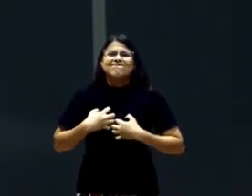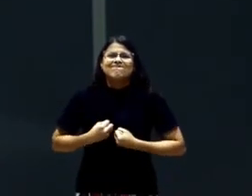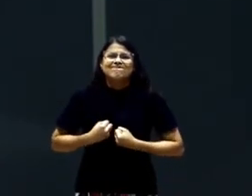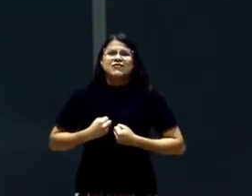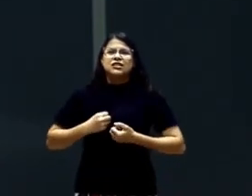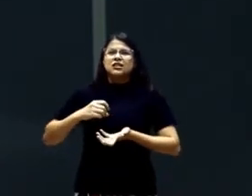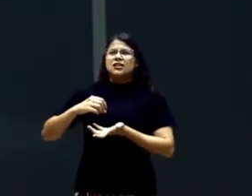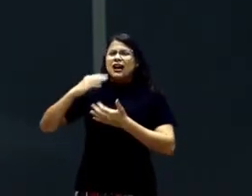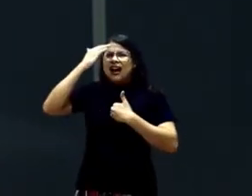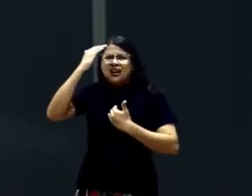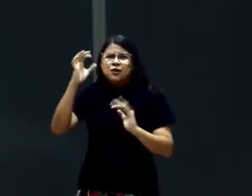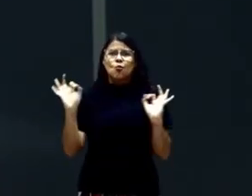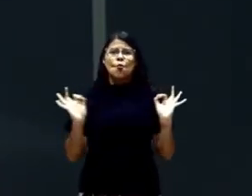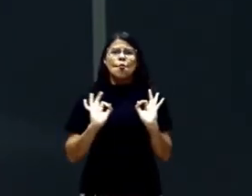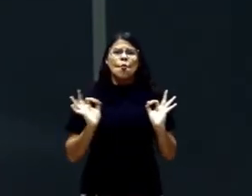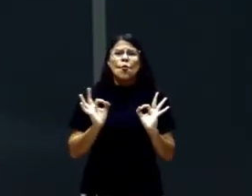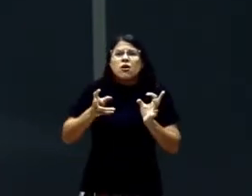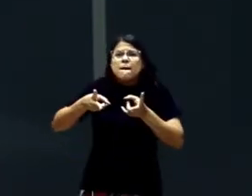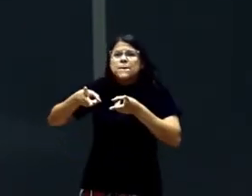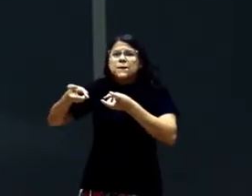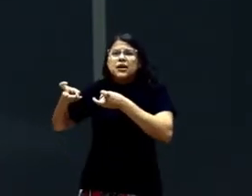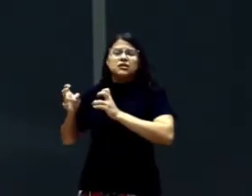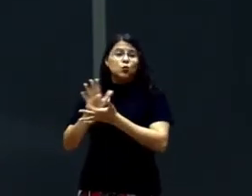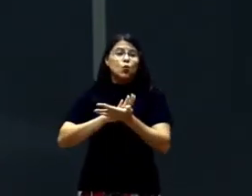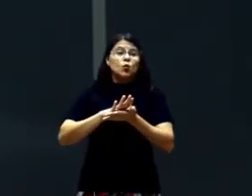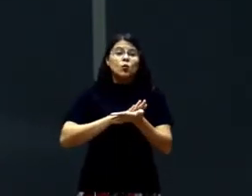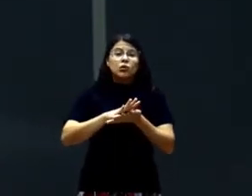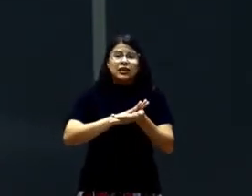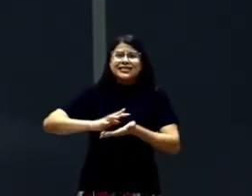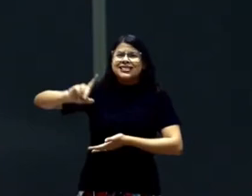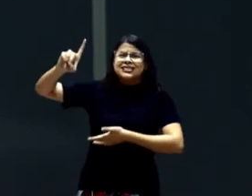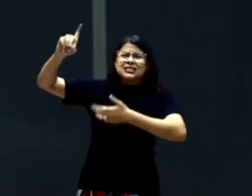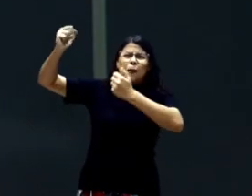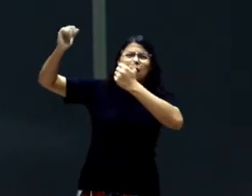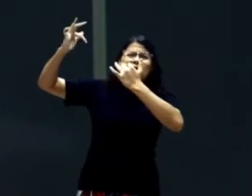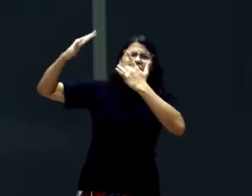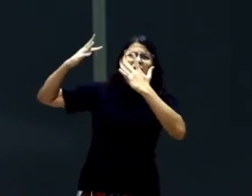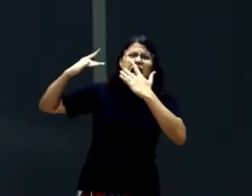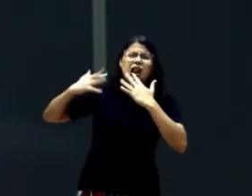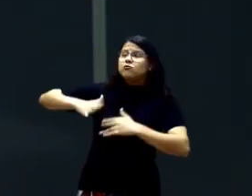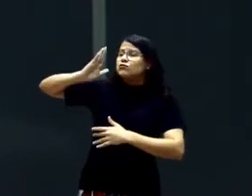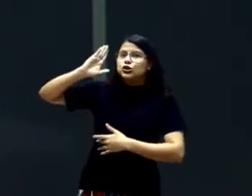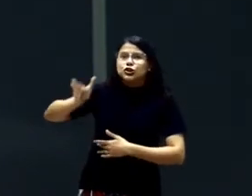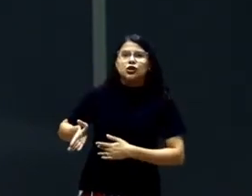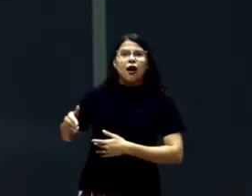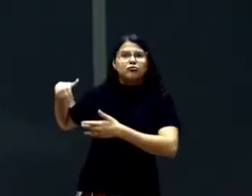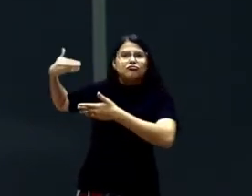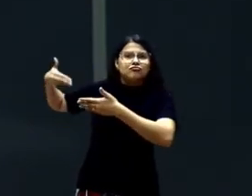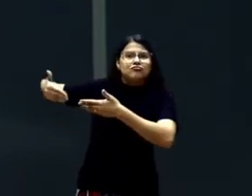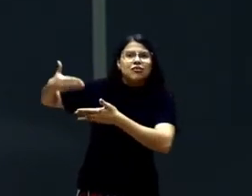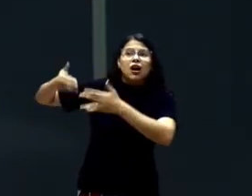e a gente passa a não notar as ricas bênçãos do Senhor sobre nós e sobre a nossa